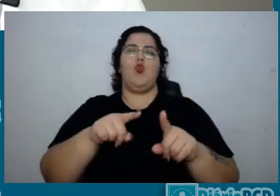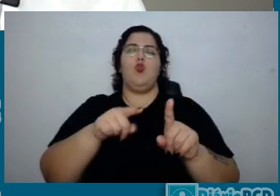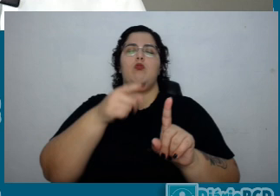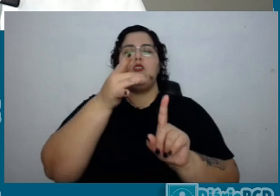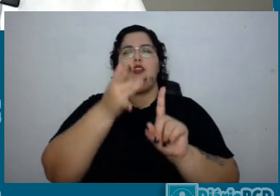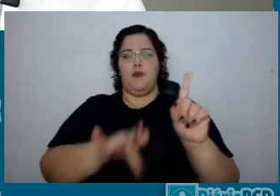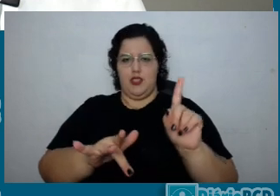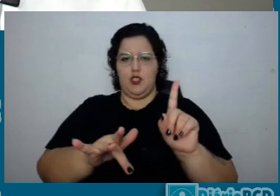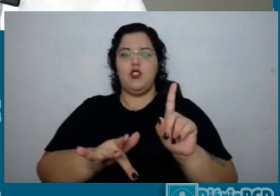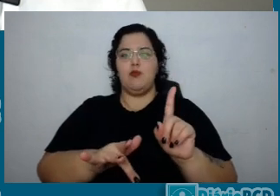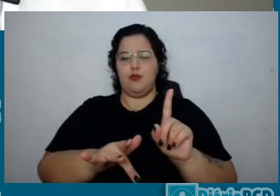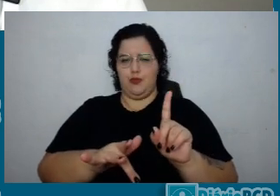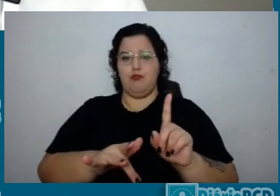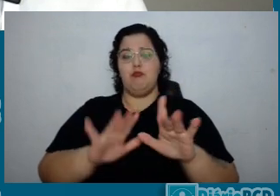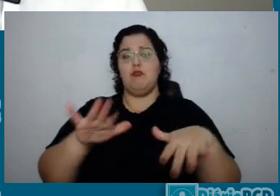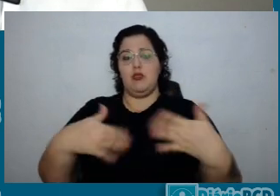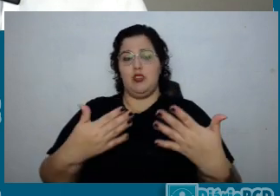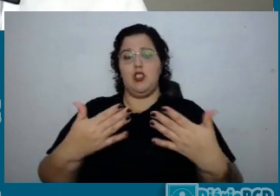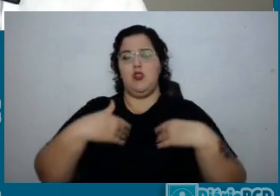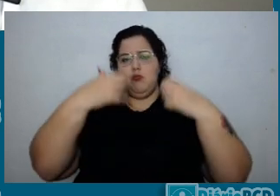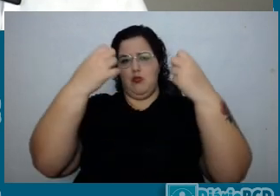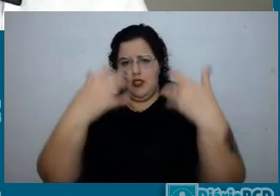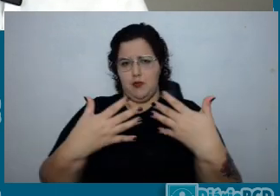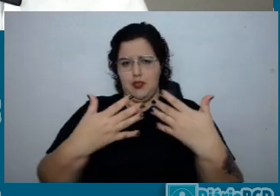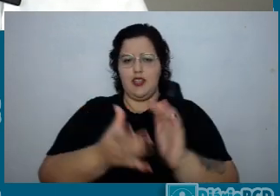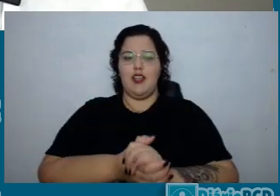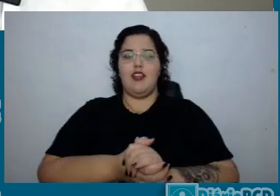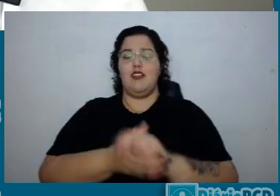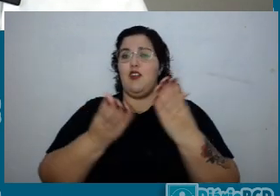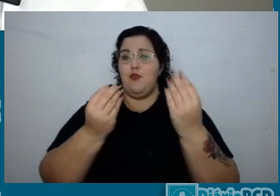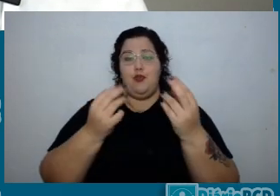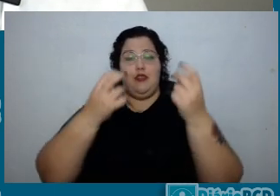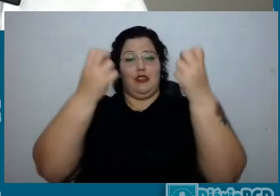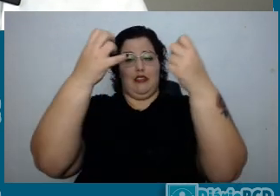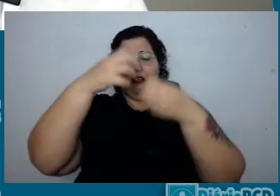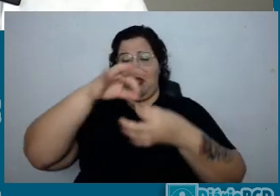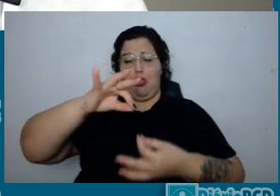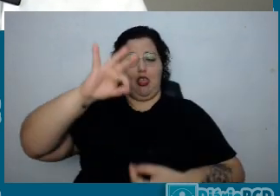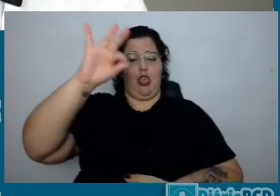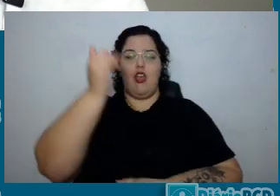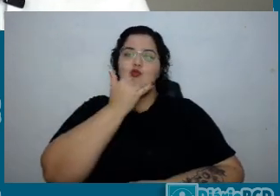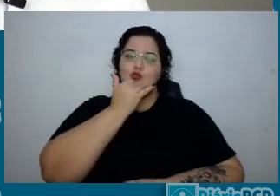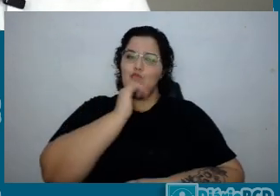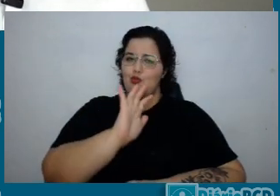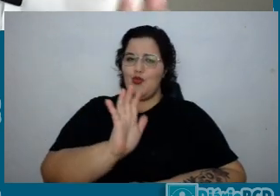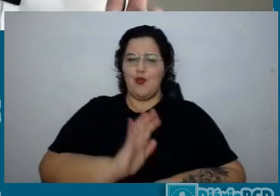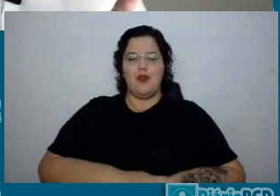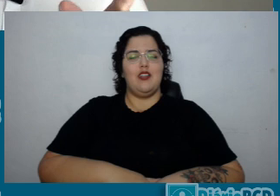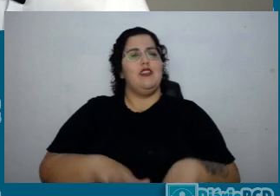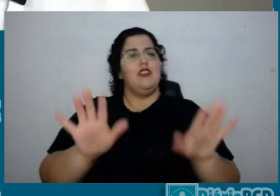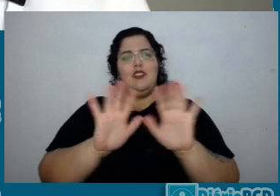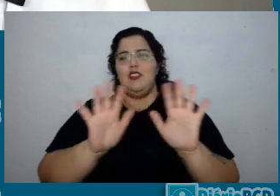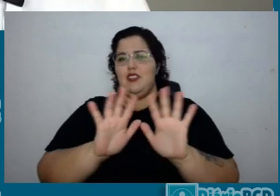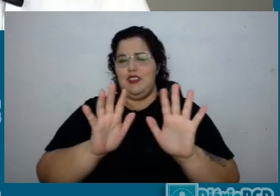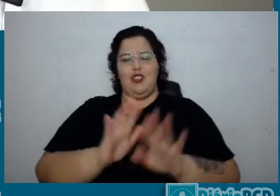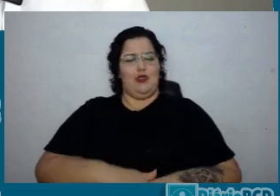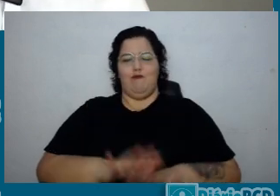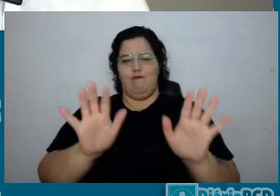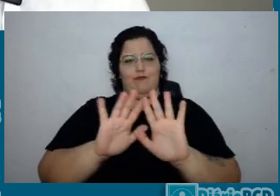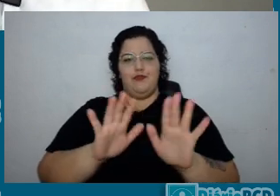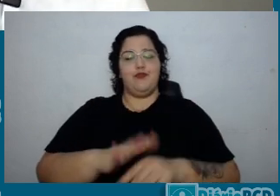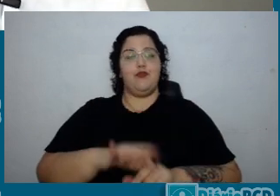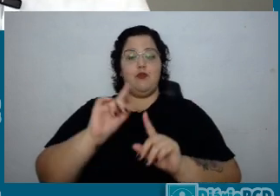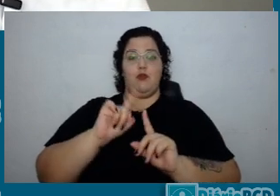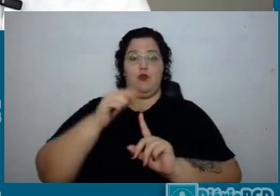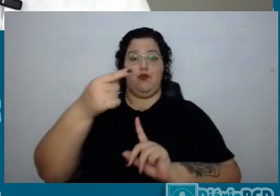violência e ao capacitismo. Eu falei demais, né, Abrão? Porque são tantas coisas. Não. Por Mobiliza. sinal,